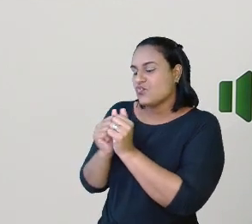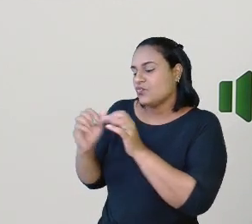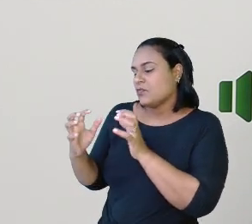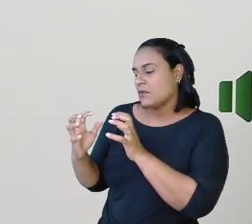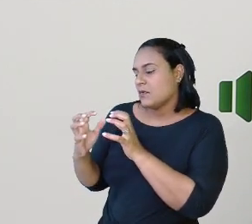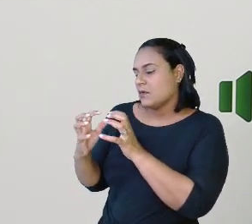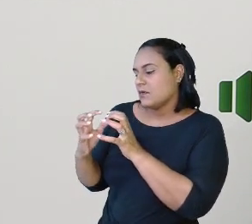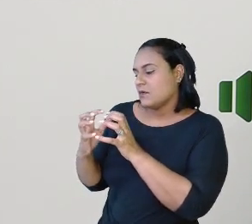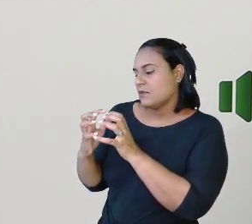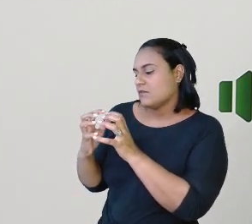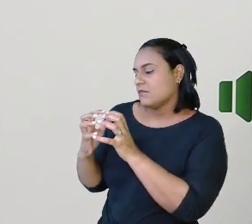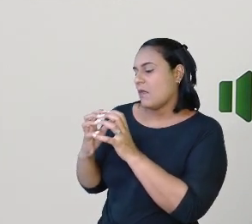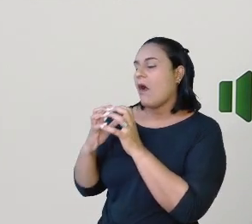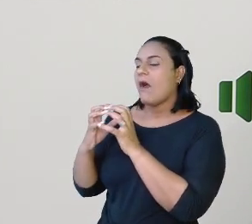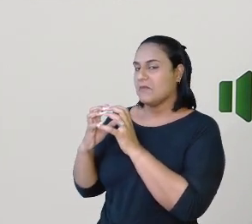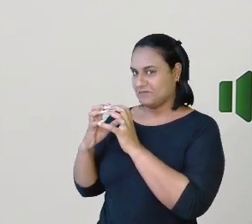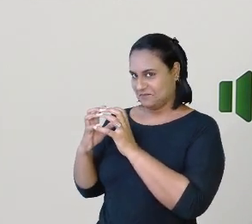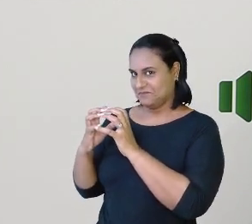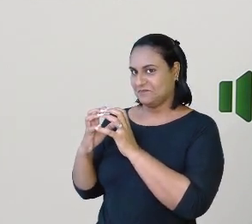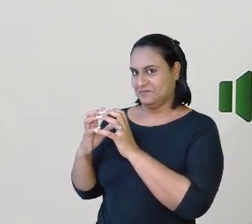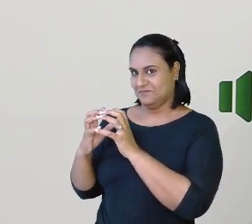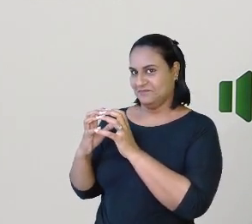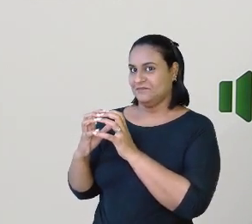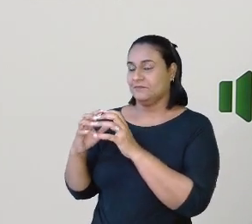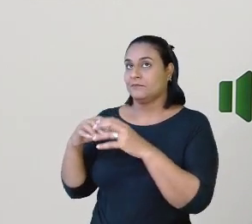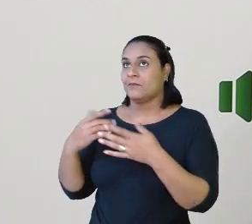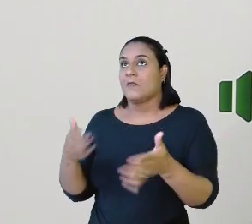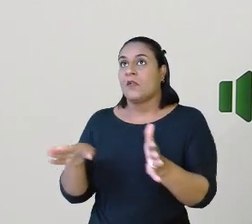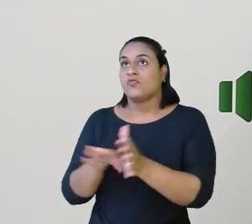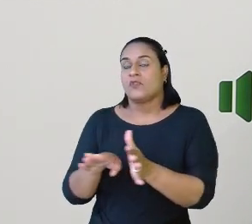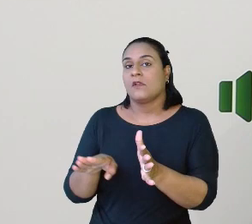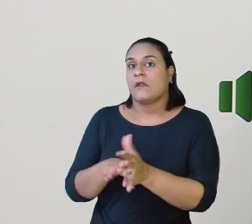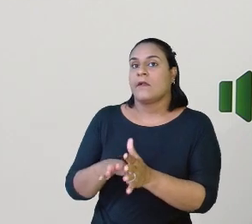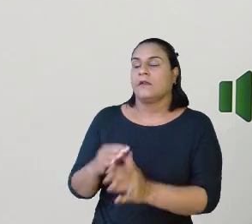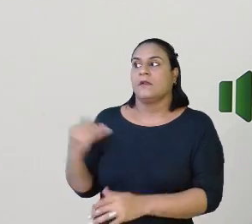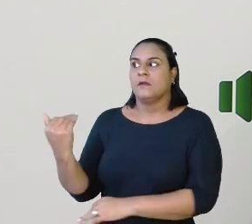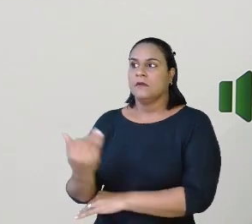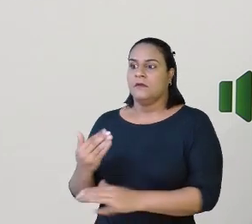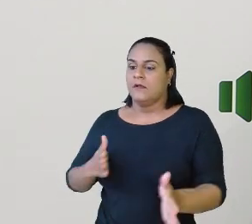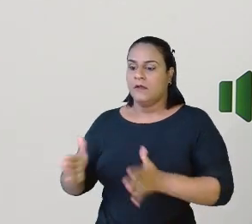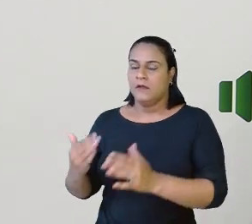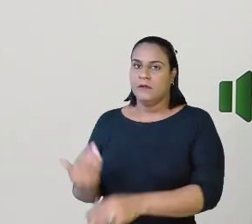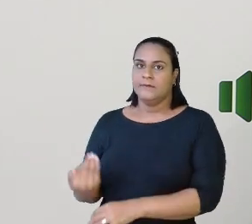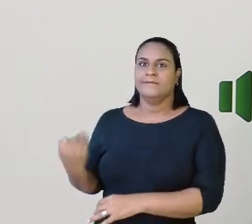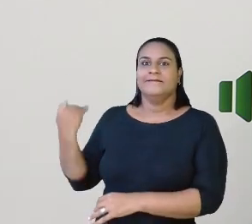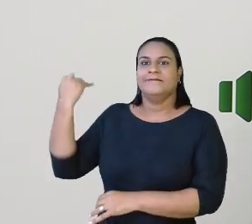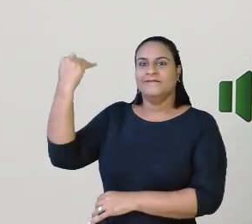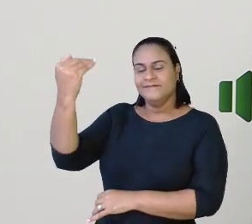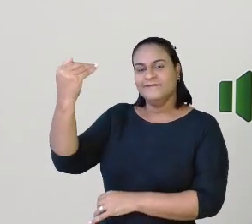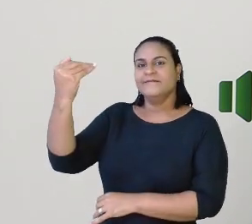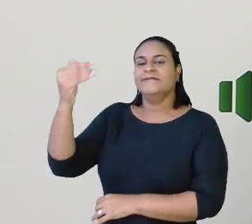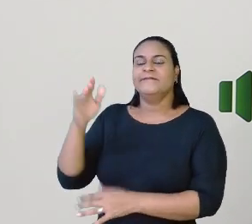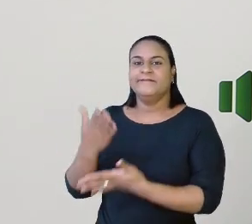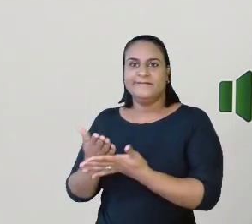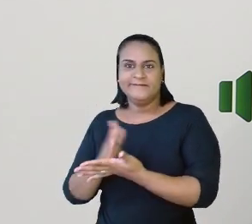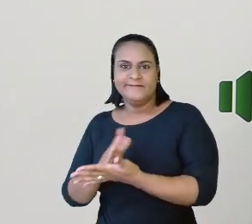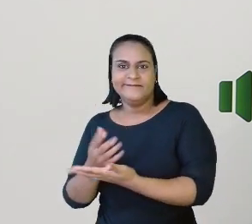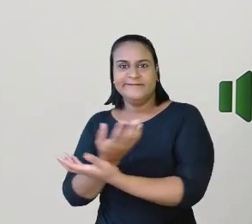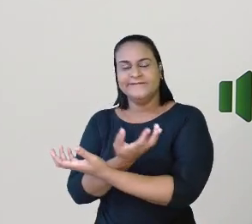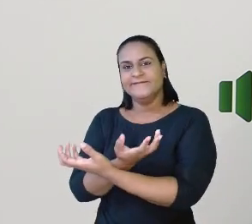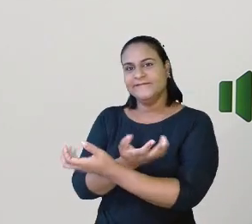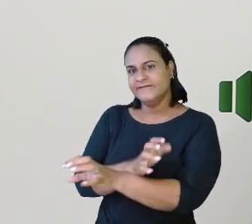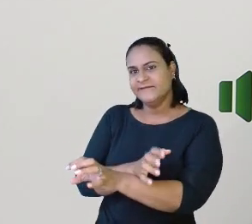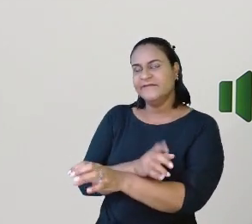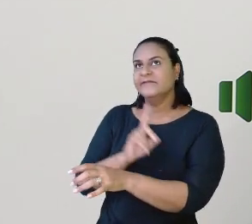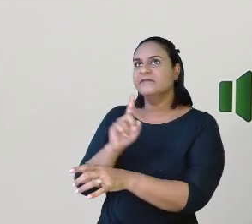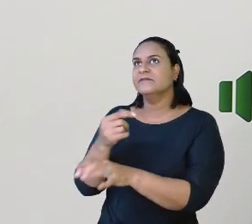juntando-se, unindo-se ao outro. Quando a gente vai chegando na fase adulta, a gente vai crescendo. Alguns ossos que